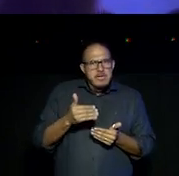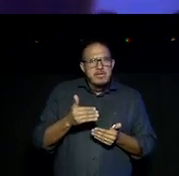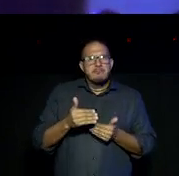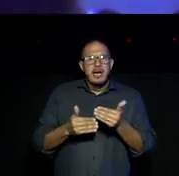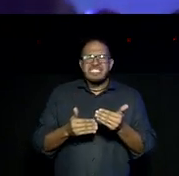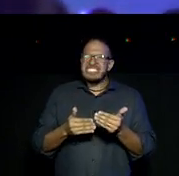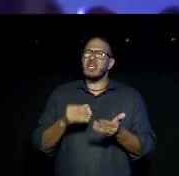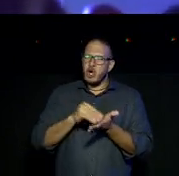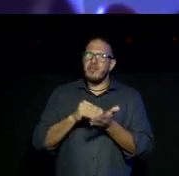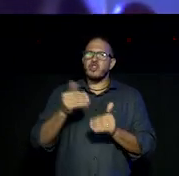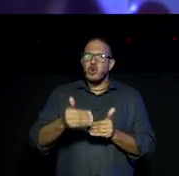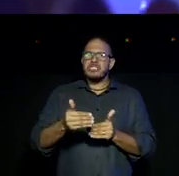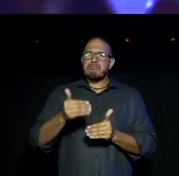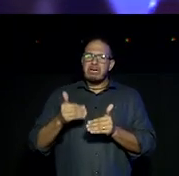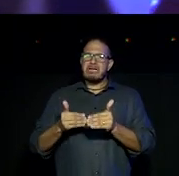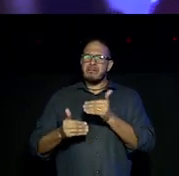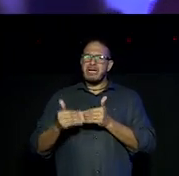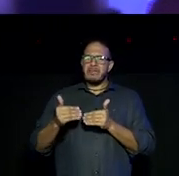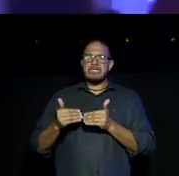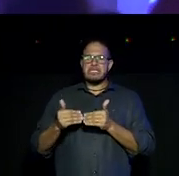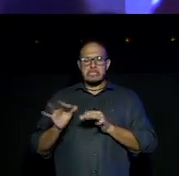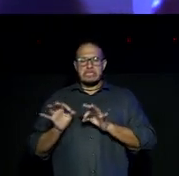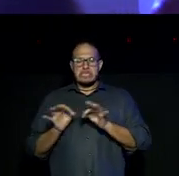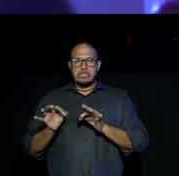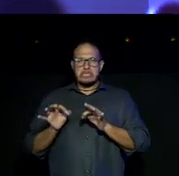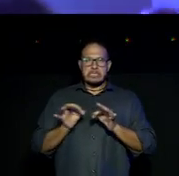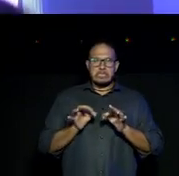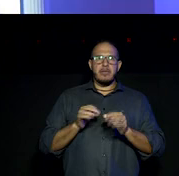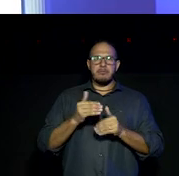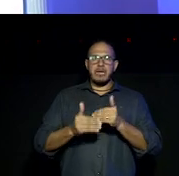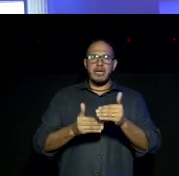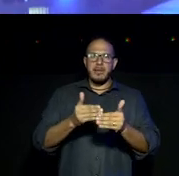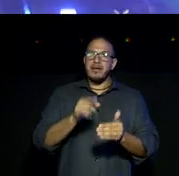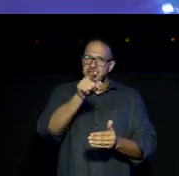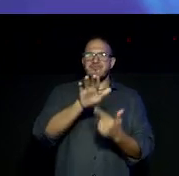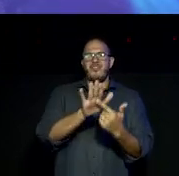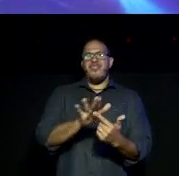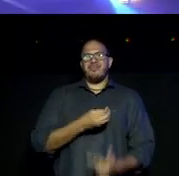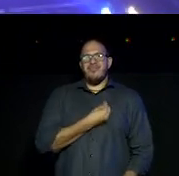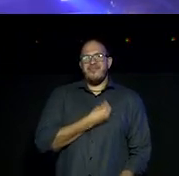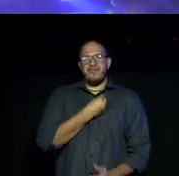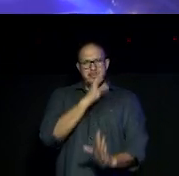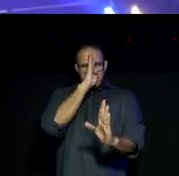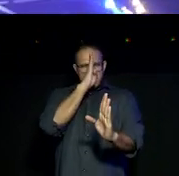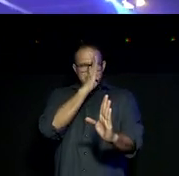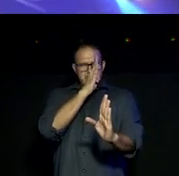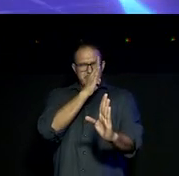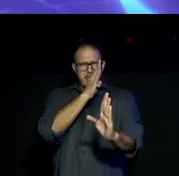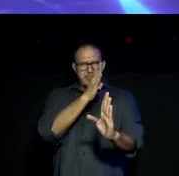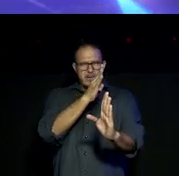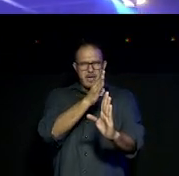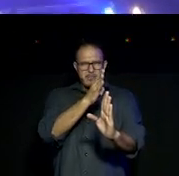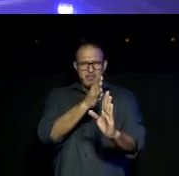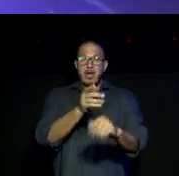passo em direção contrária, olha, fica de olho vivo, eu posso me perder. Isso faz a vida ser empolgante. Você tem uma meta desde